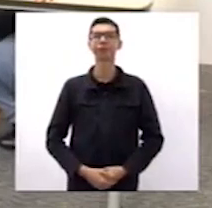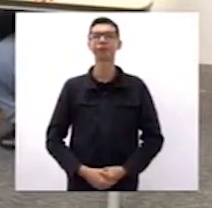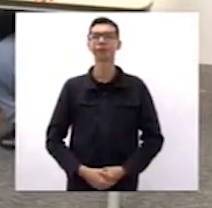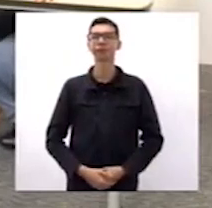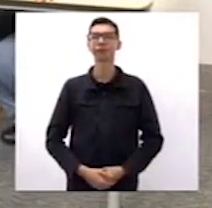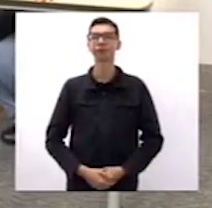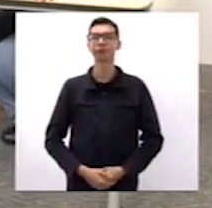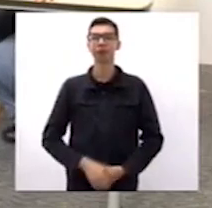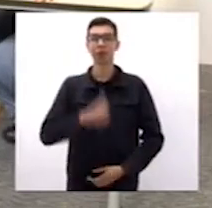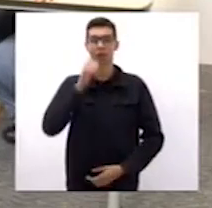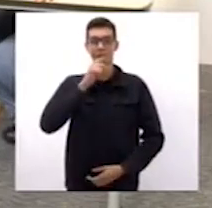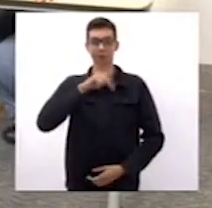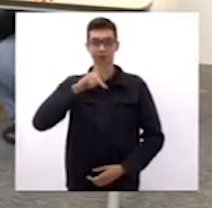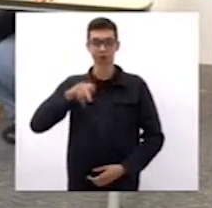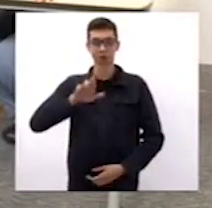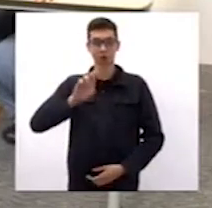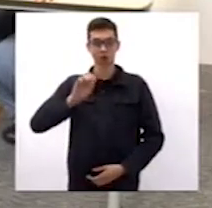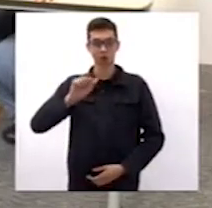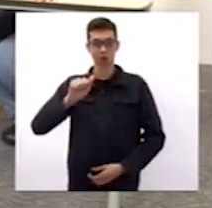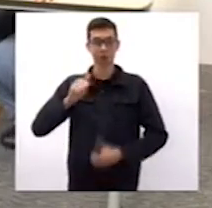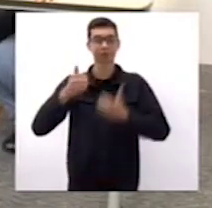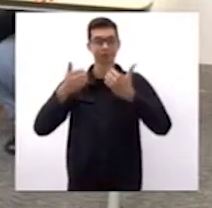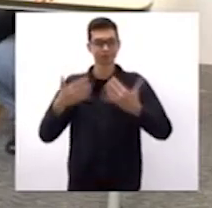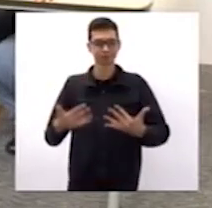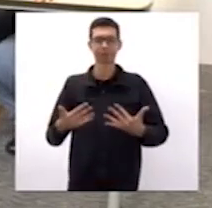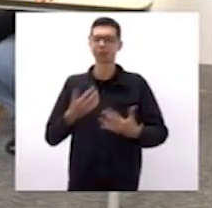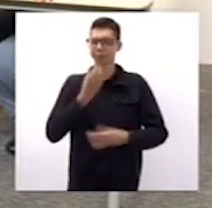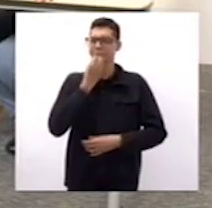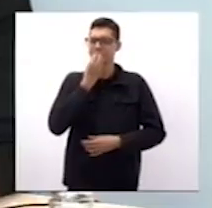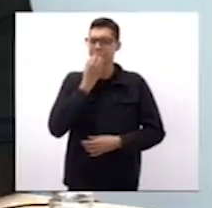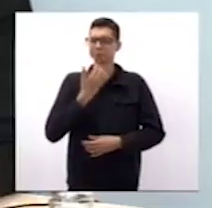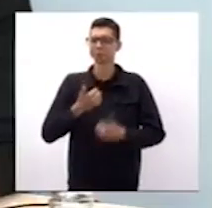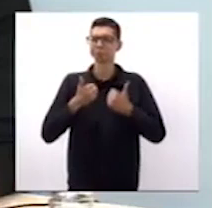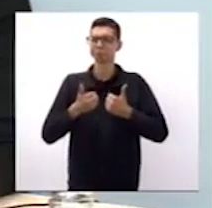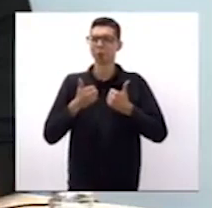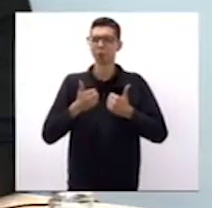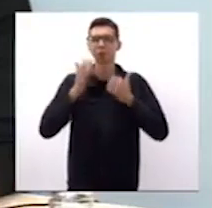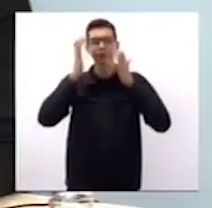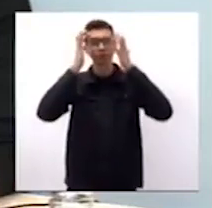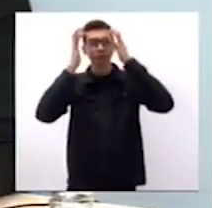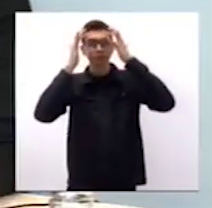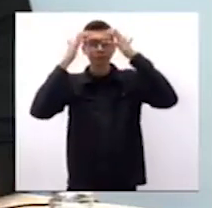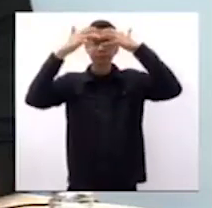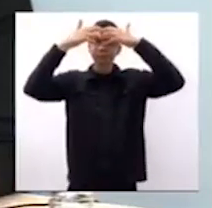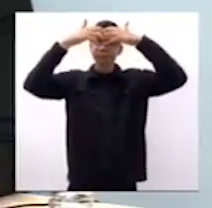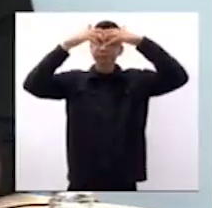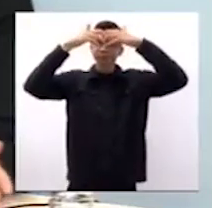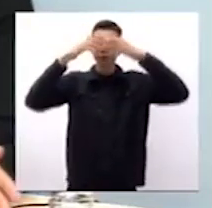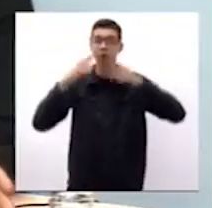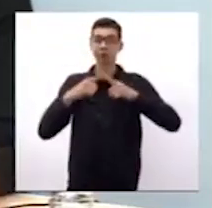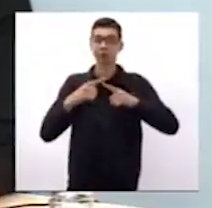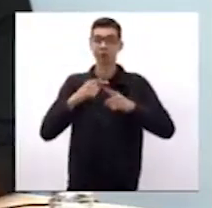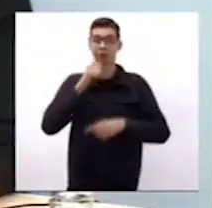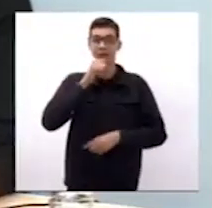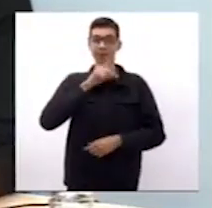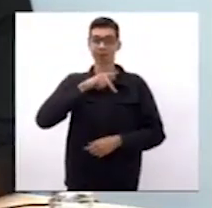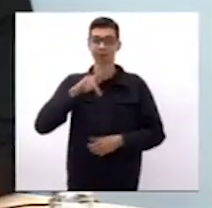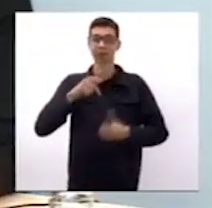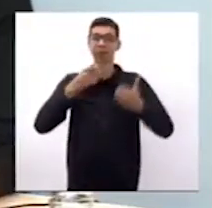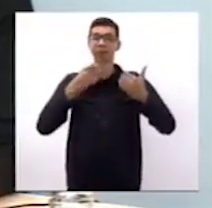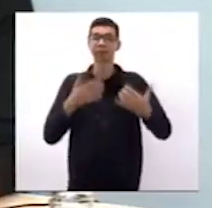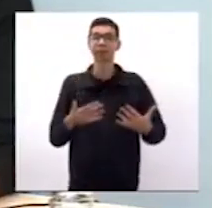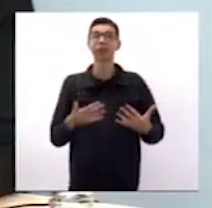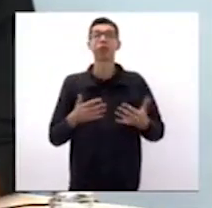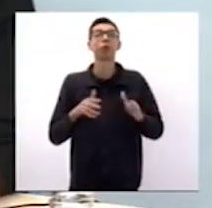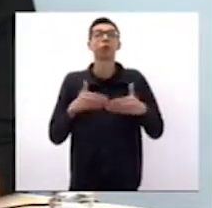A professora Rosa, né, contribuiu bastante aí para a nossa reflexão, quando ela dispõe para nós quais